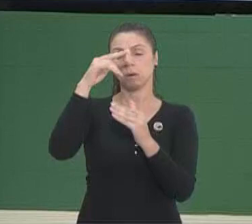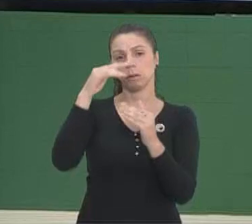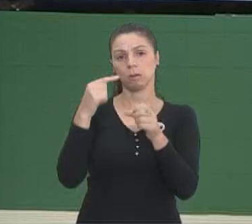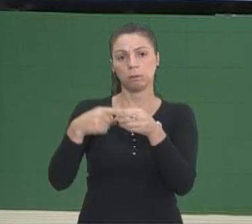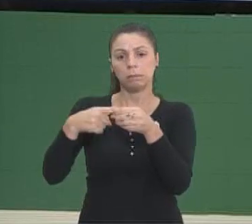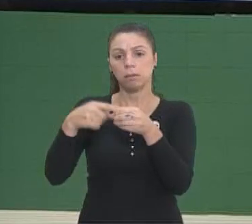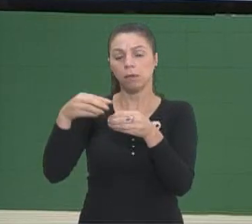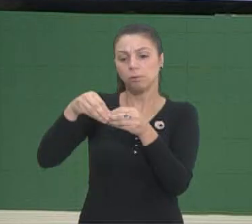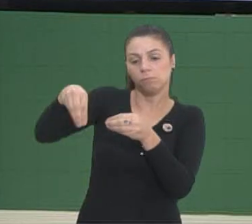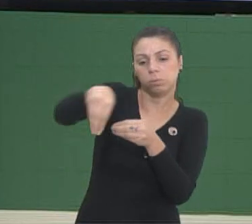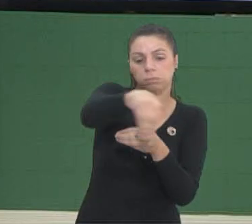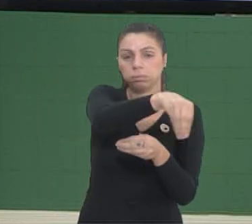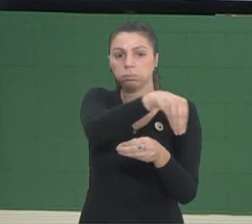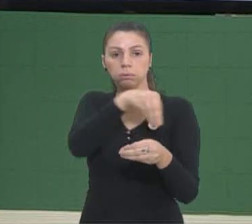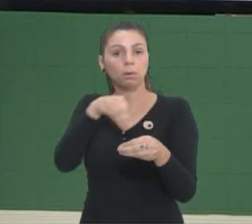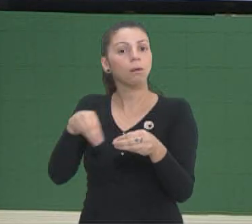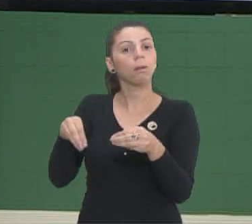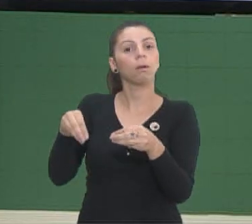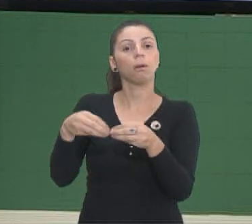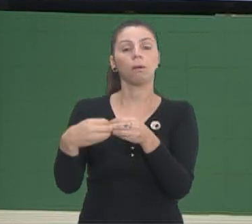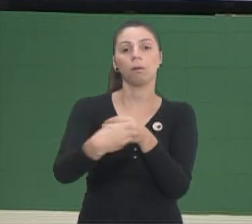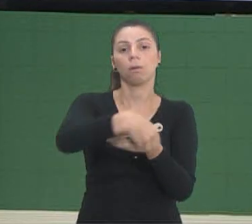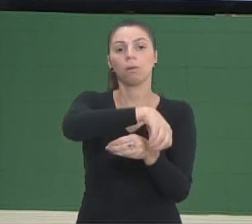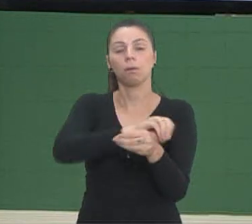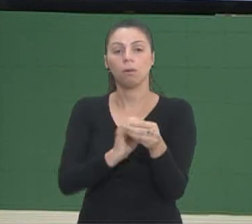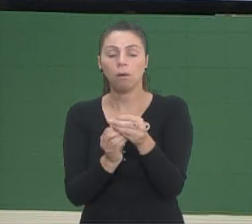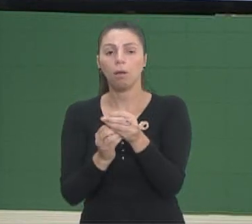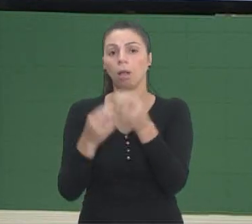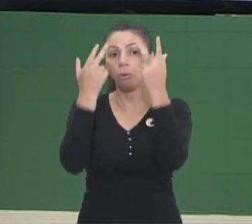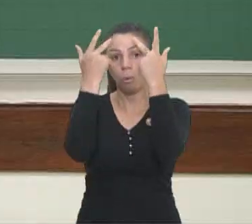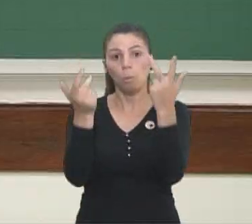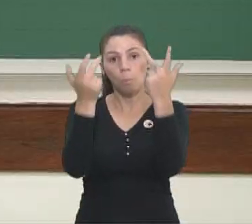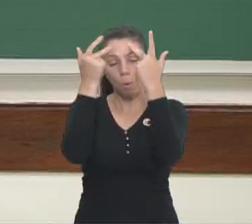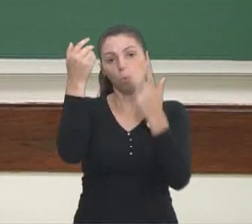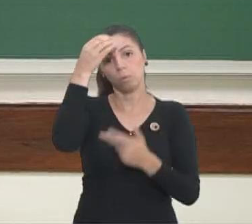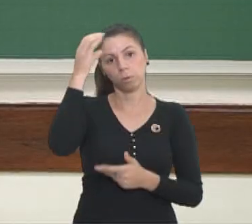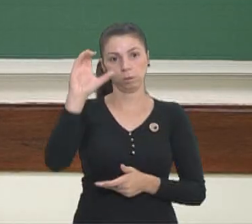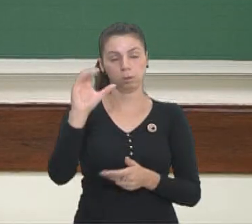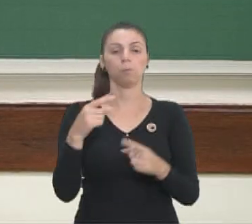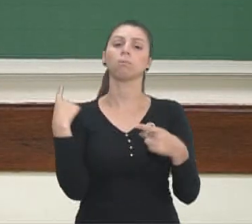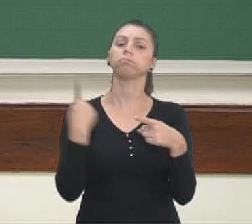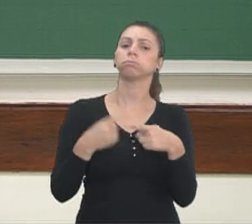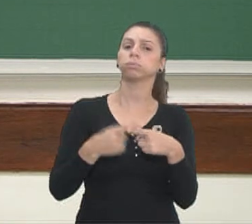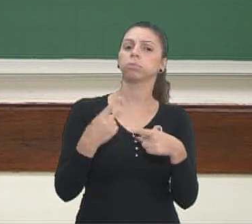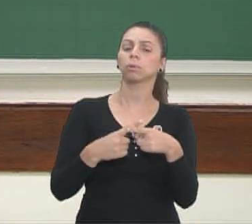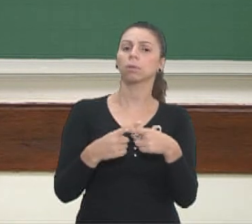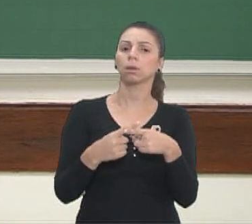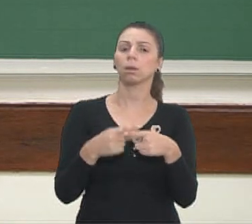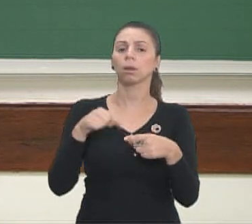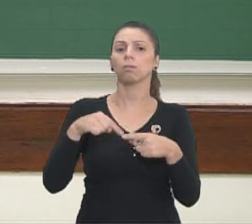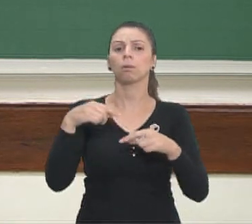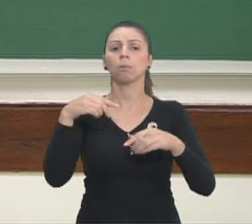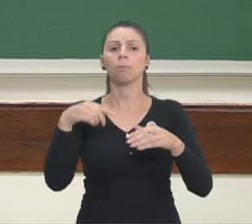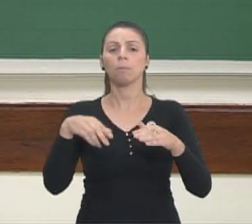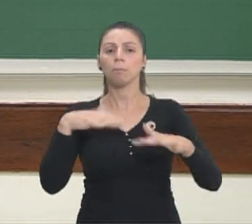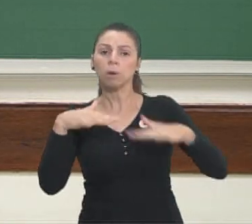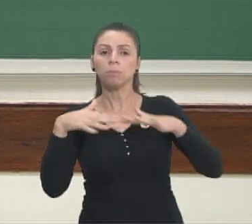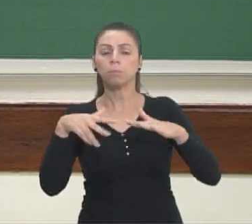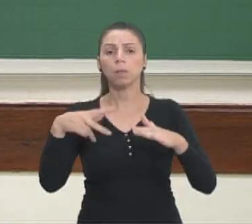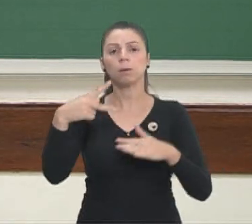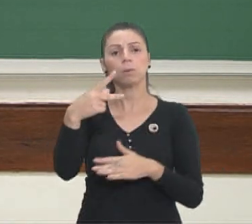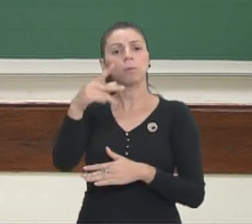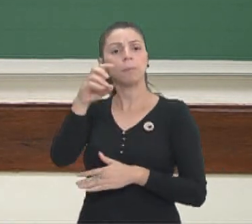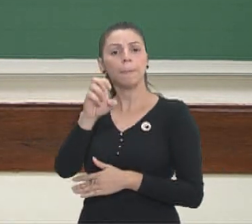outras áreas também, mas a de Curitiba ela é muito comum. Por quê? O movimento pendular, ele já dá esse